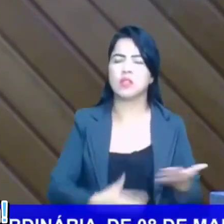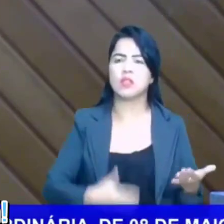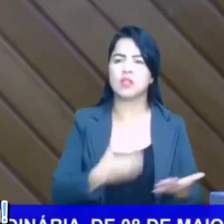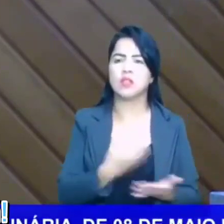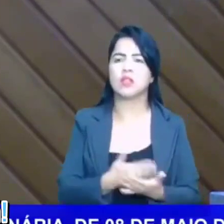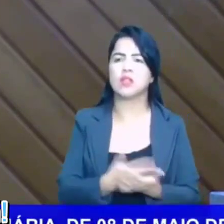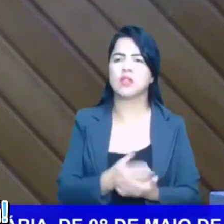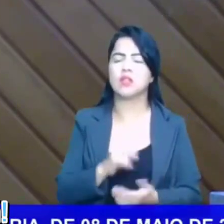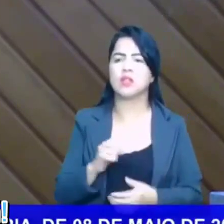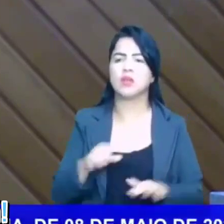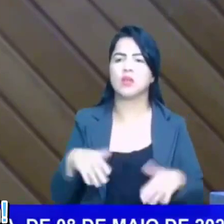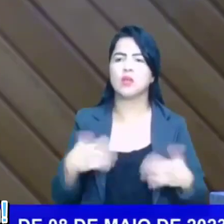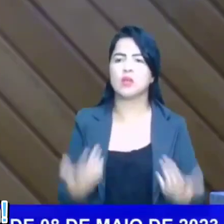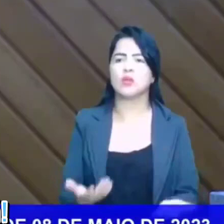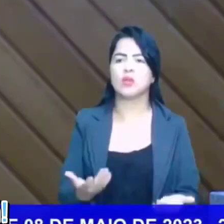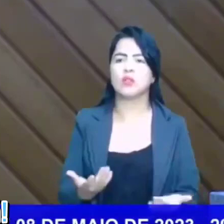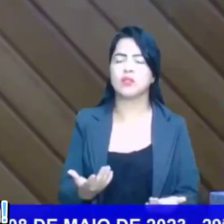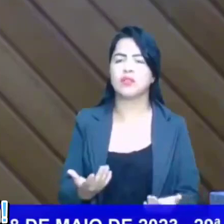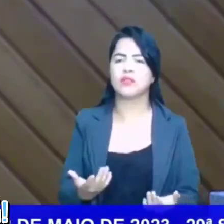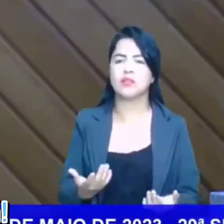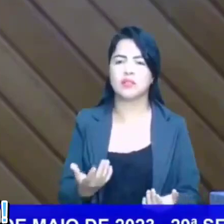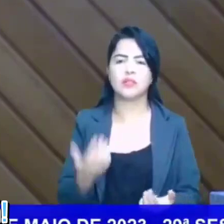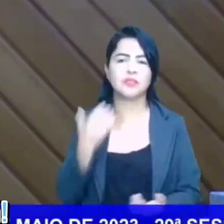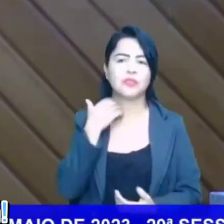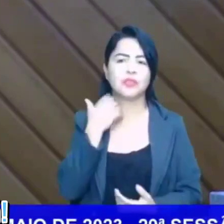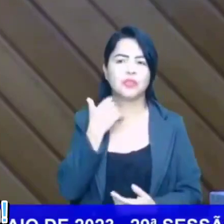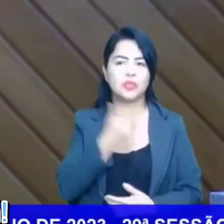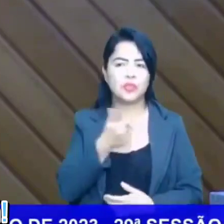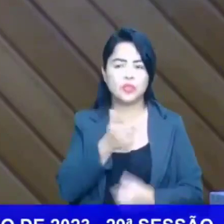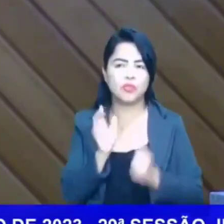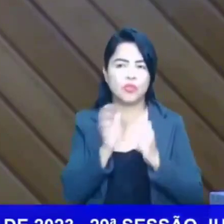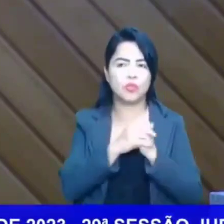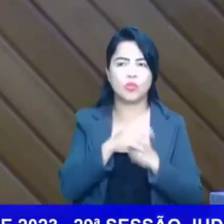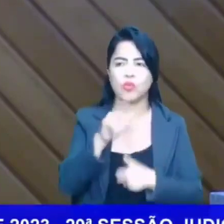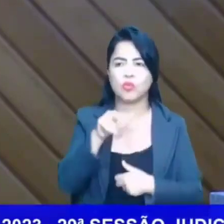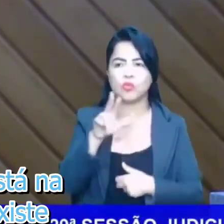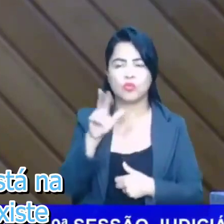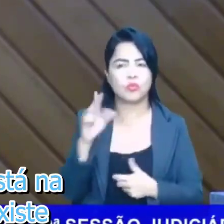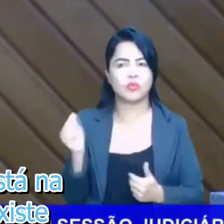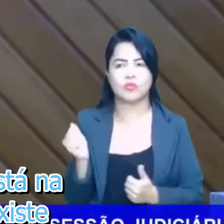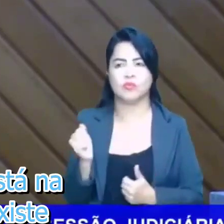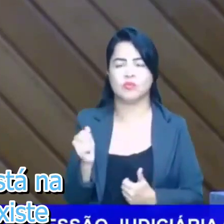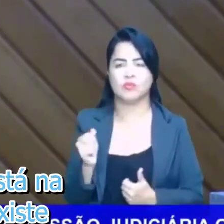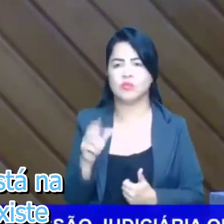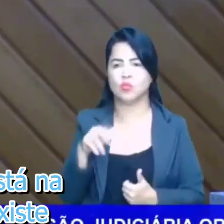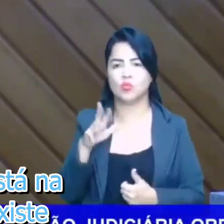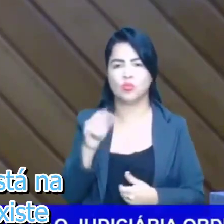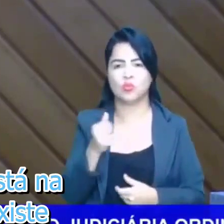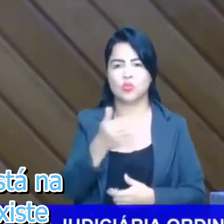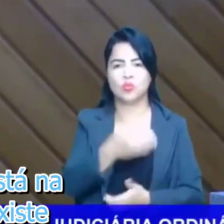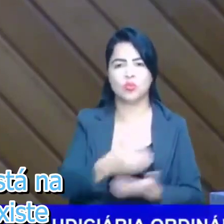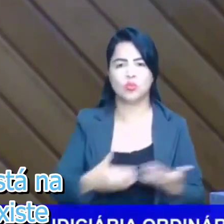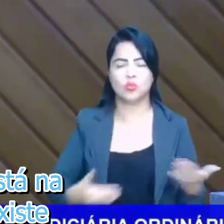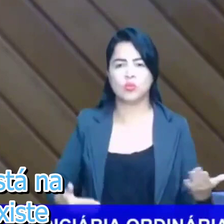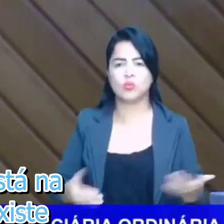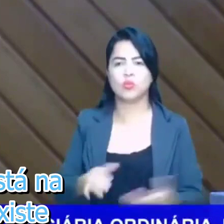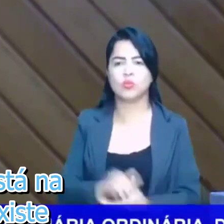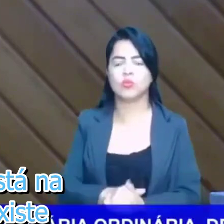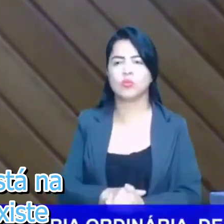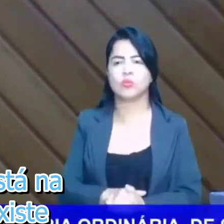Quando que um caixa 2 está na prestação de contas? É exatamente o contrário, nunca está. Nunca está numa prestação de contas.